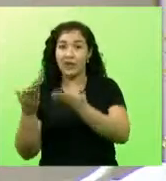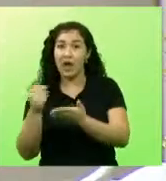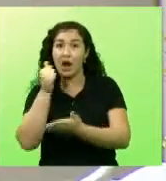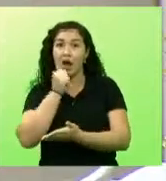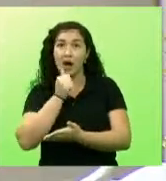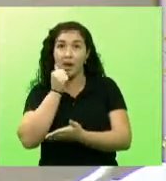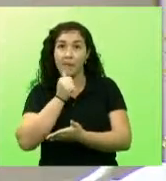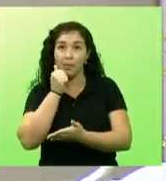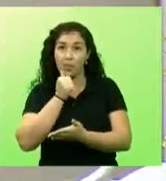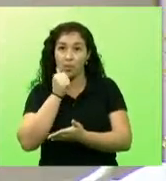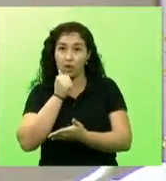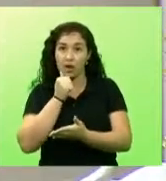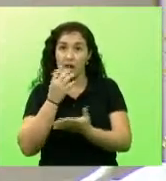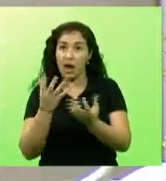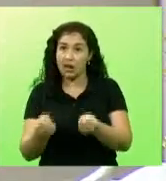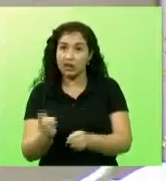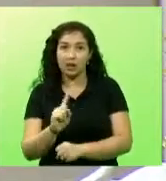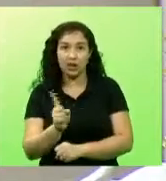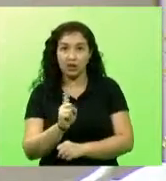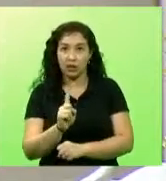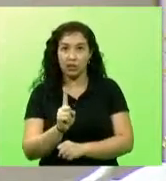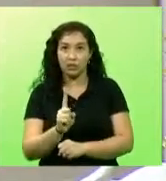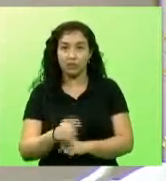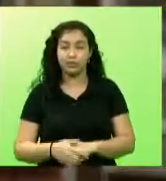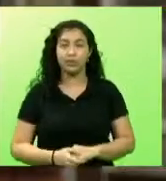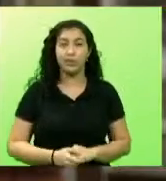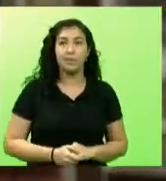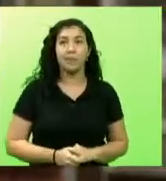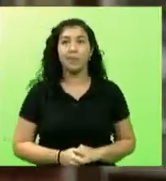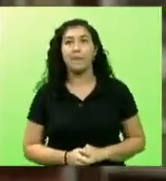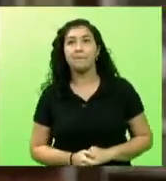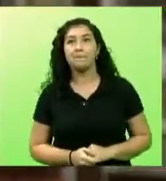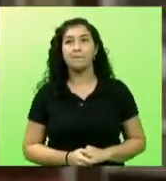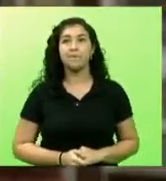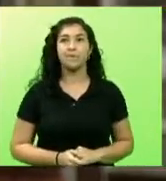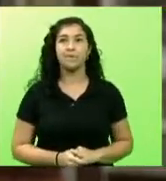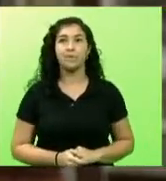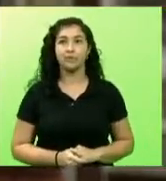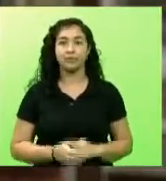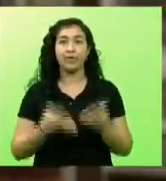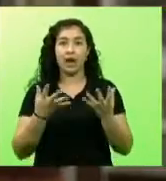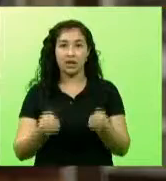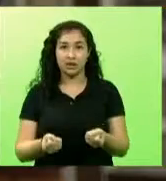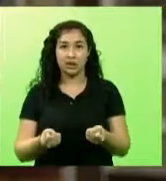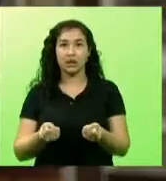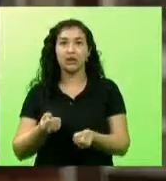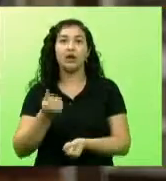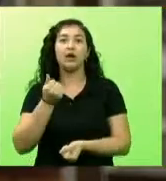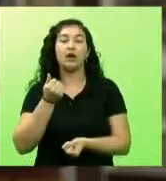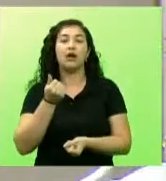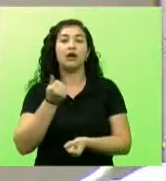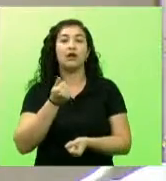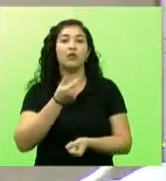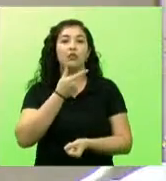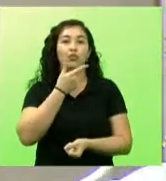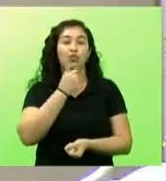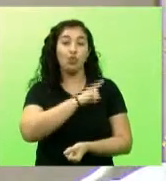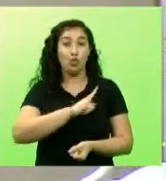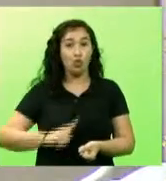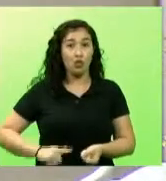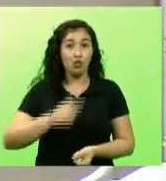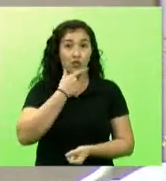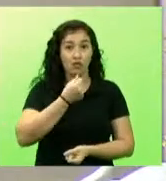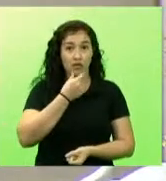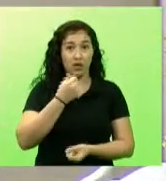Voto pelo não acatamento, não acatamento da senhora governadora e pelo acatamento da denúncia em relação ao governador. Perfeito, está